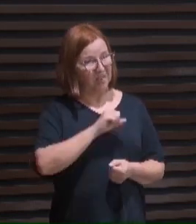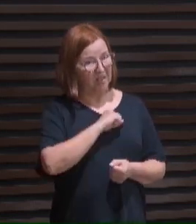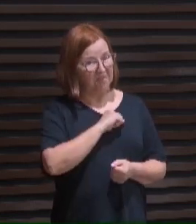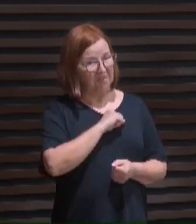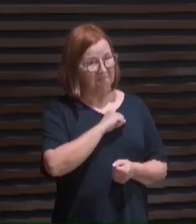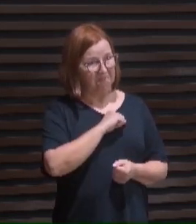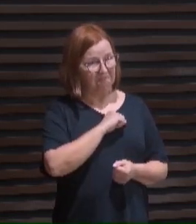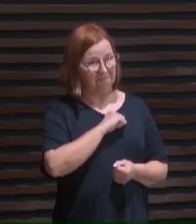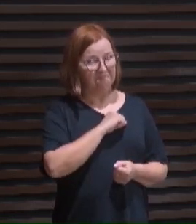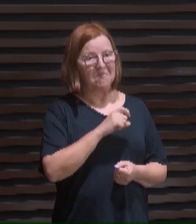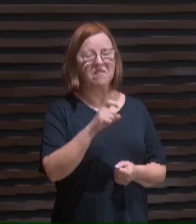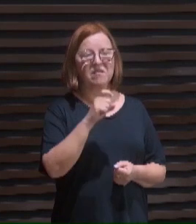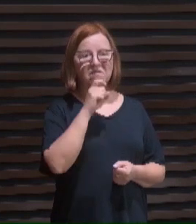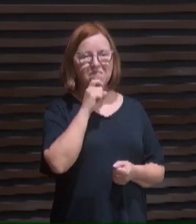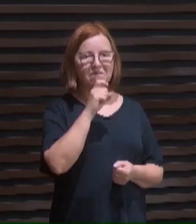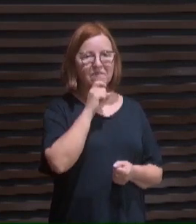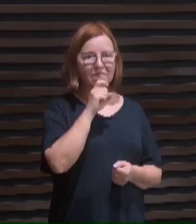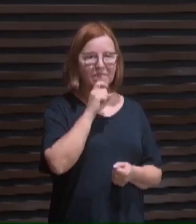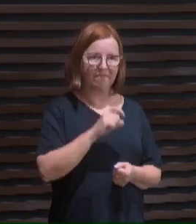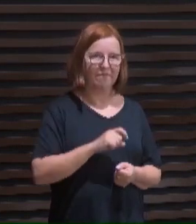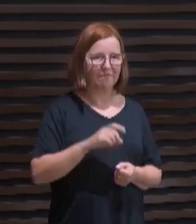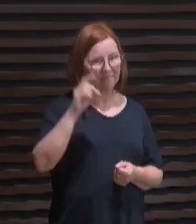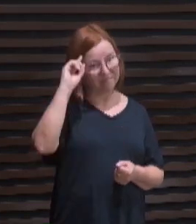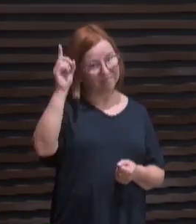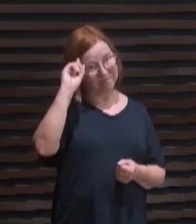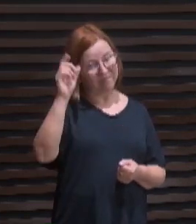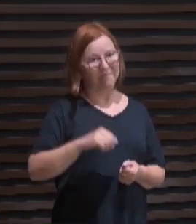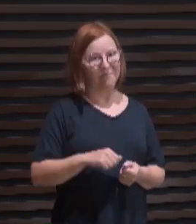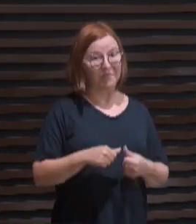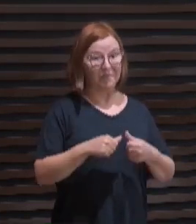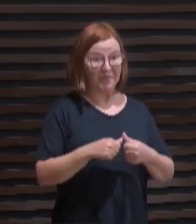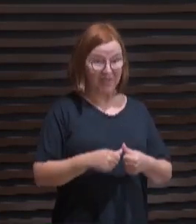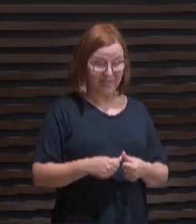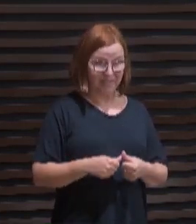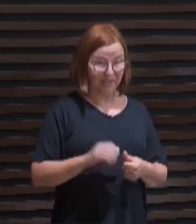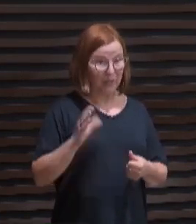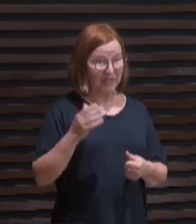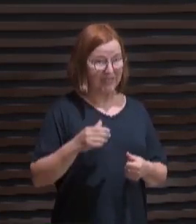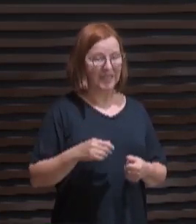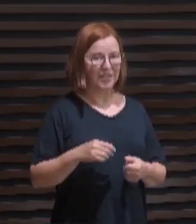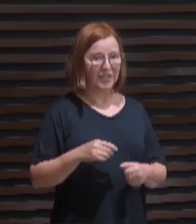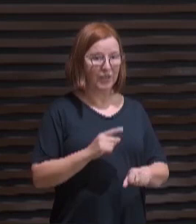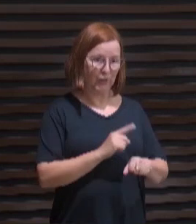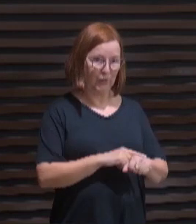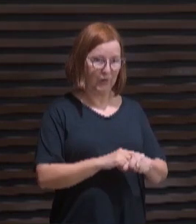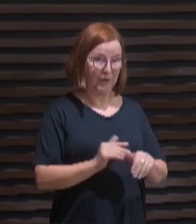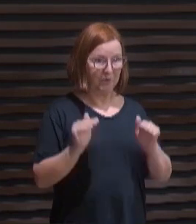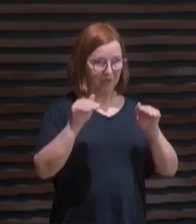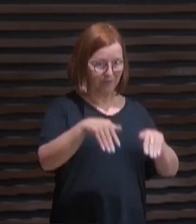quase todos. Essa é a característica desse tempo.